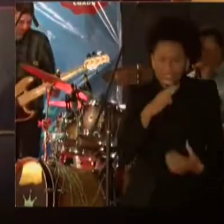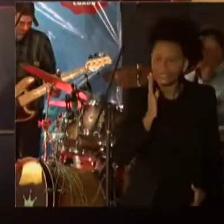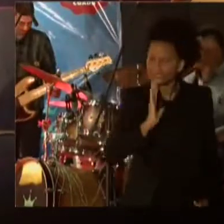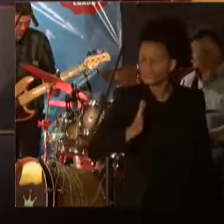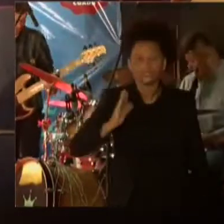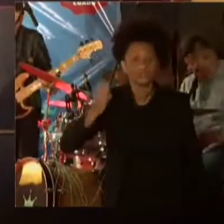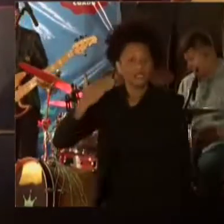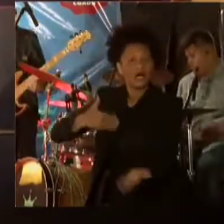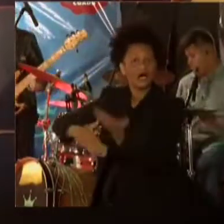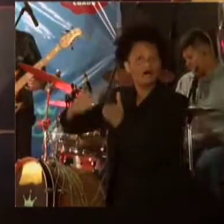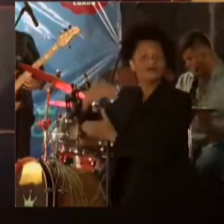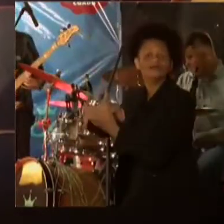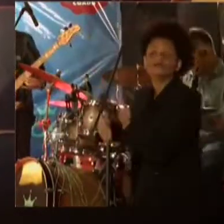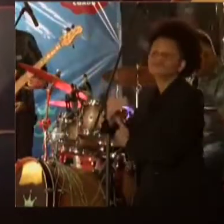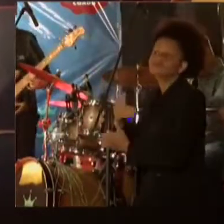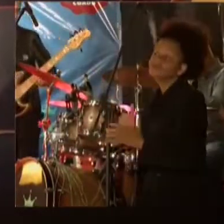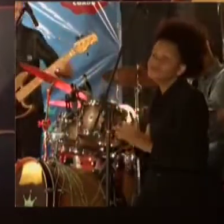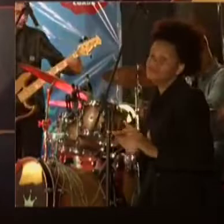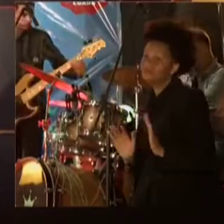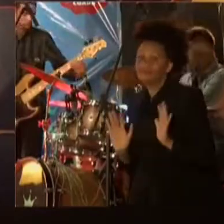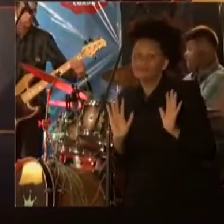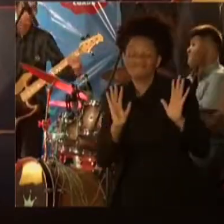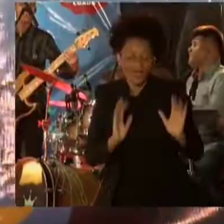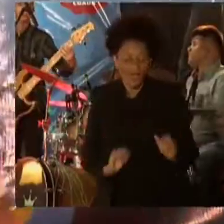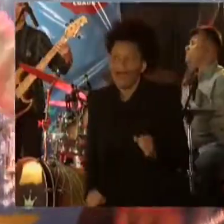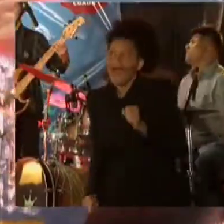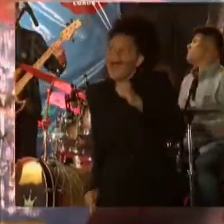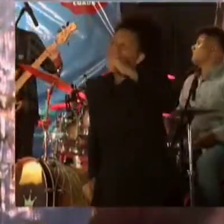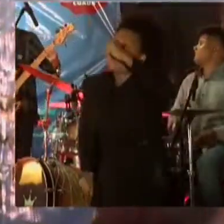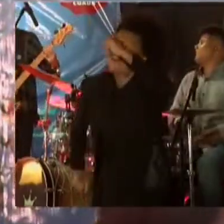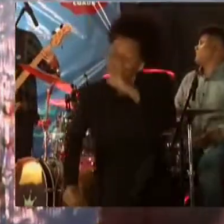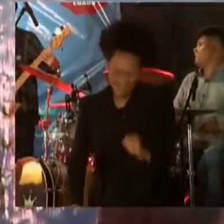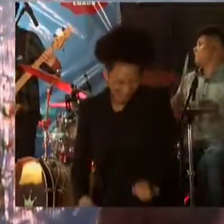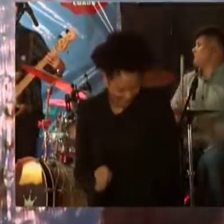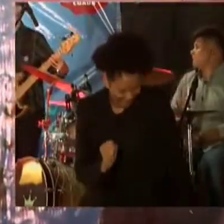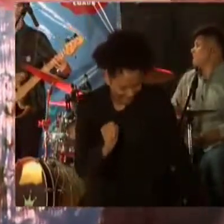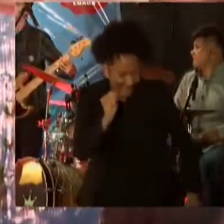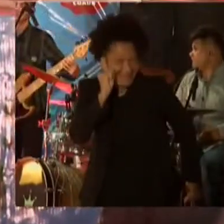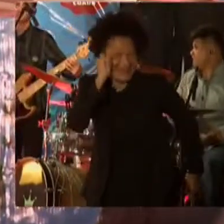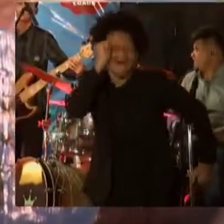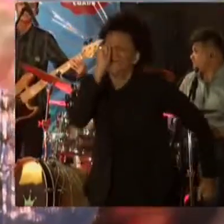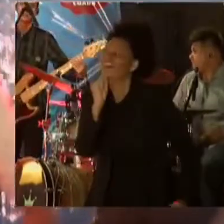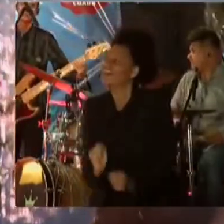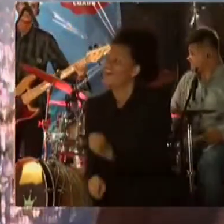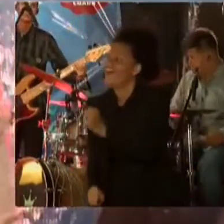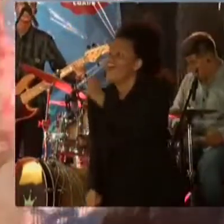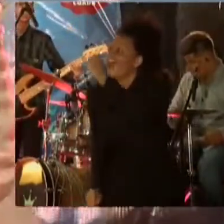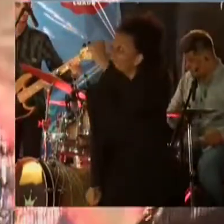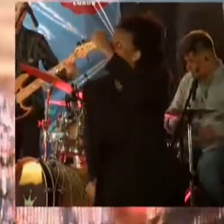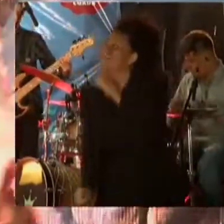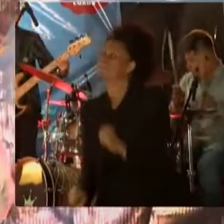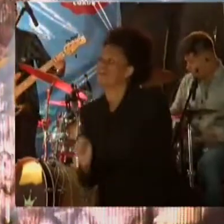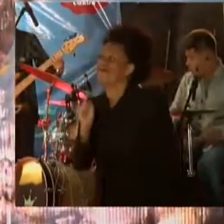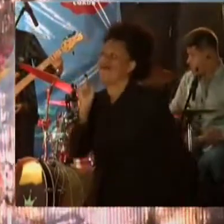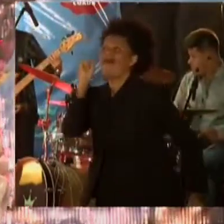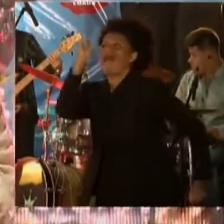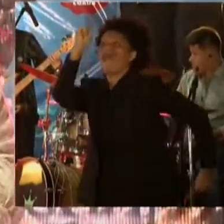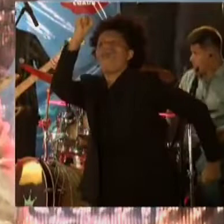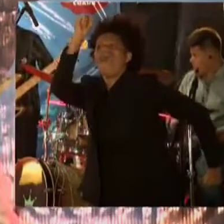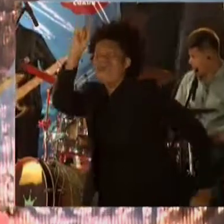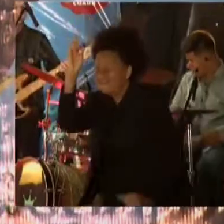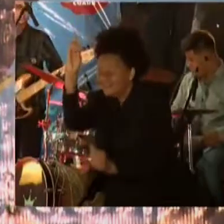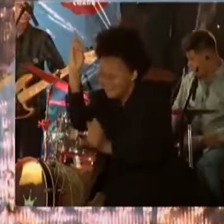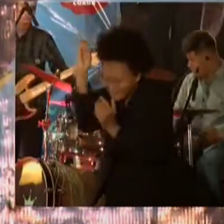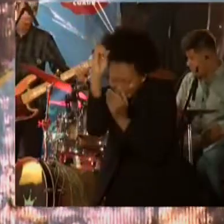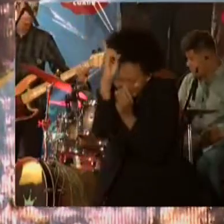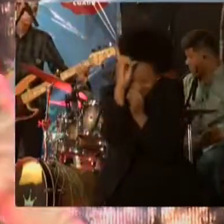gente tem. Correndo eu vou, corro para os braços do seu Pai nessa noite, me esconder